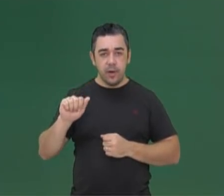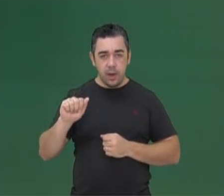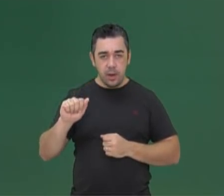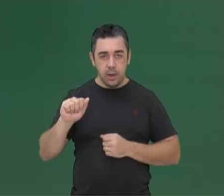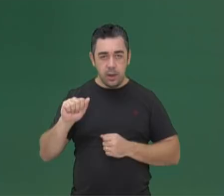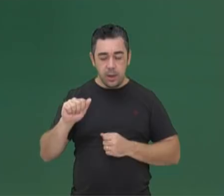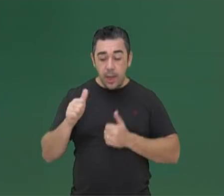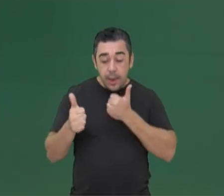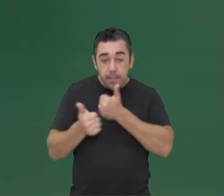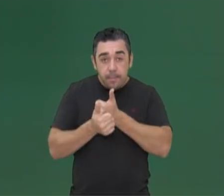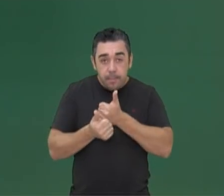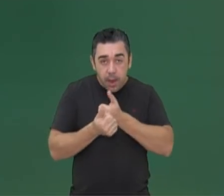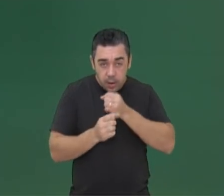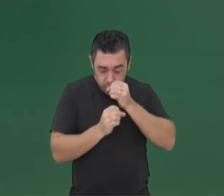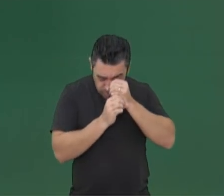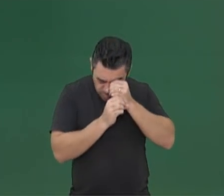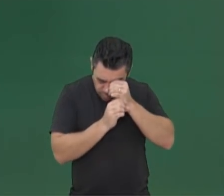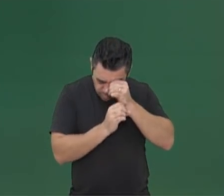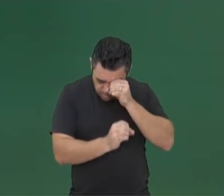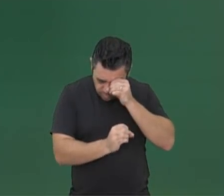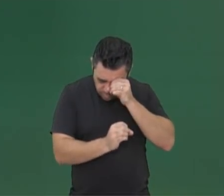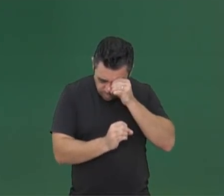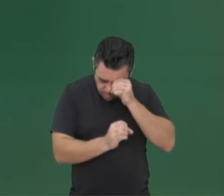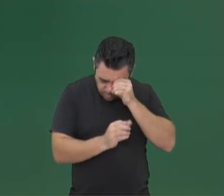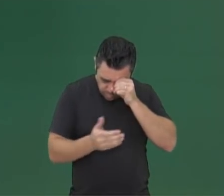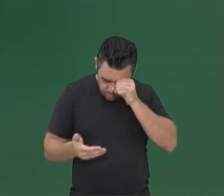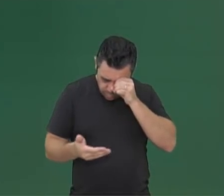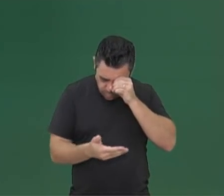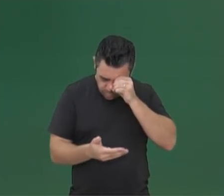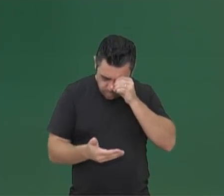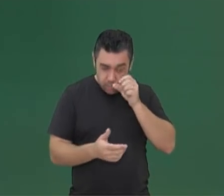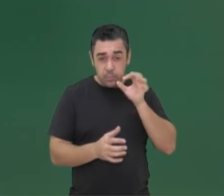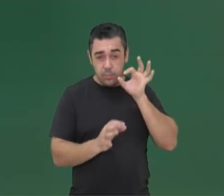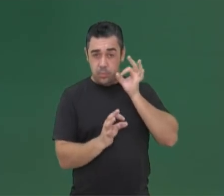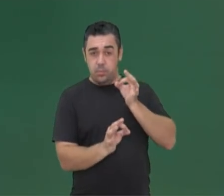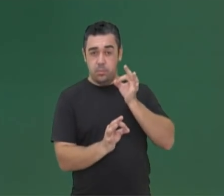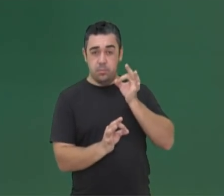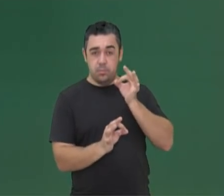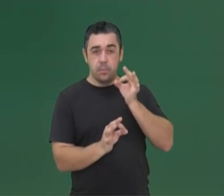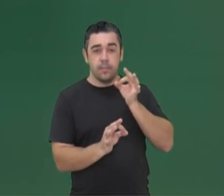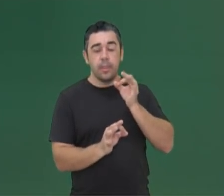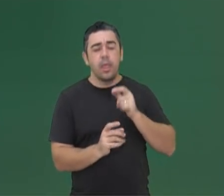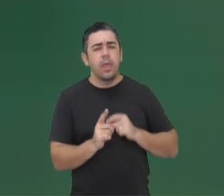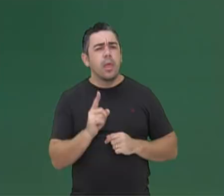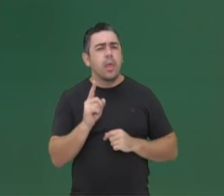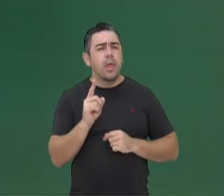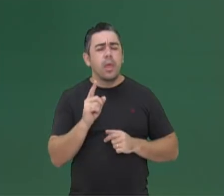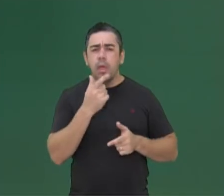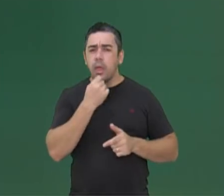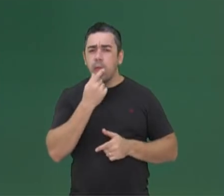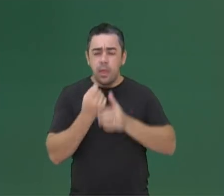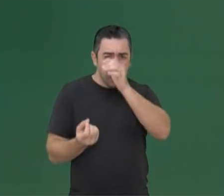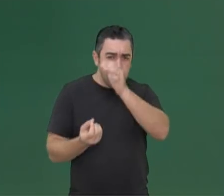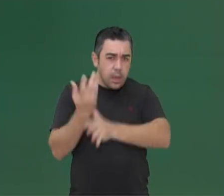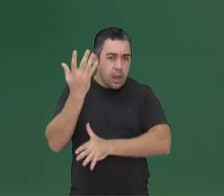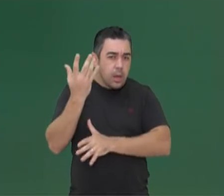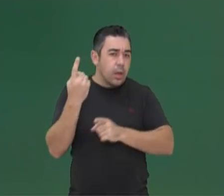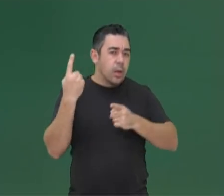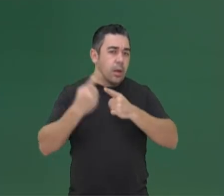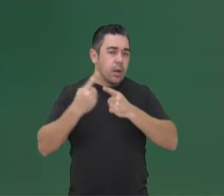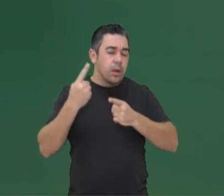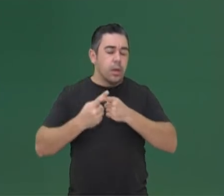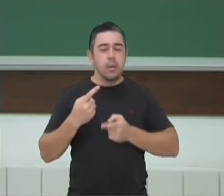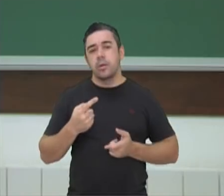do objeto. Então, nessa intenção de criar o microscópio, eles não inventaram pensando, vou criar